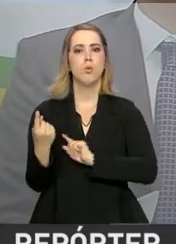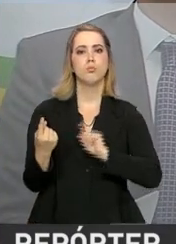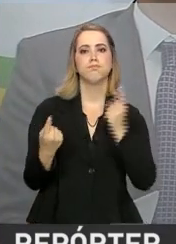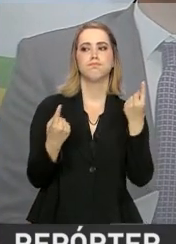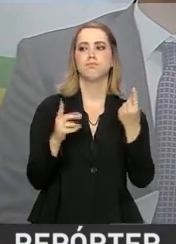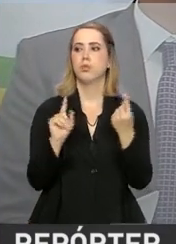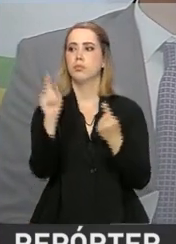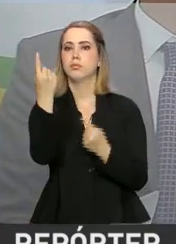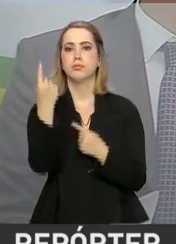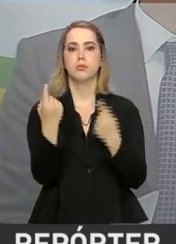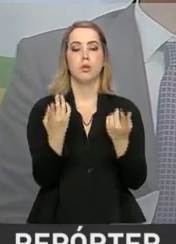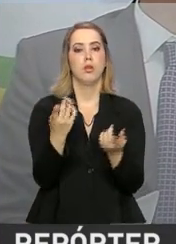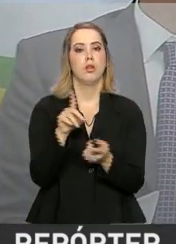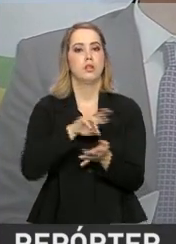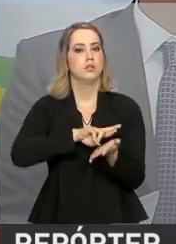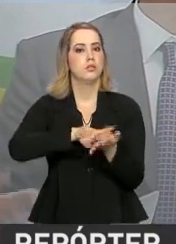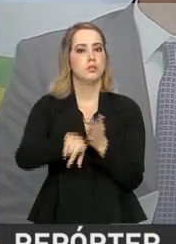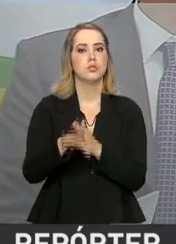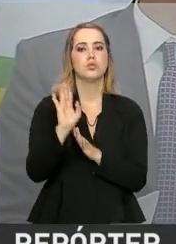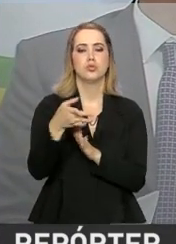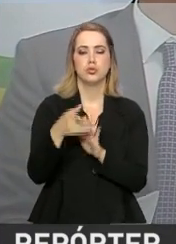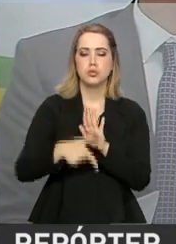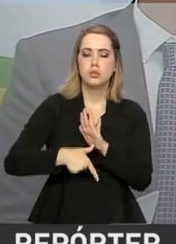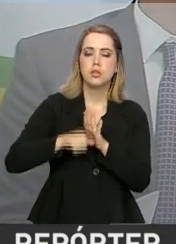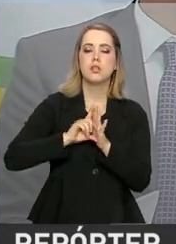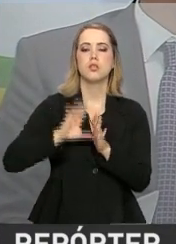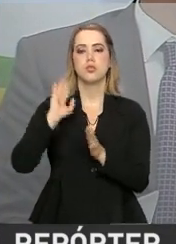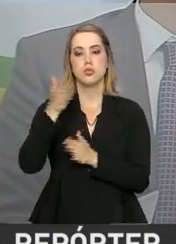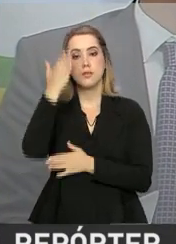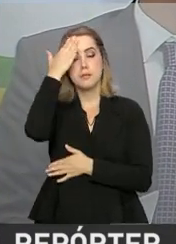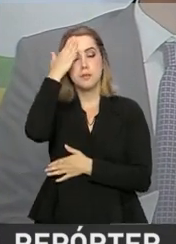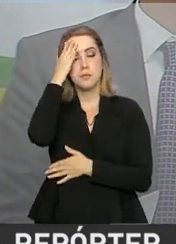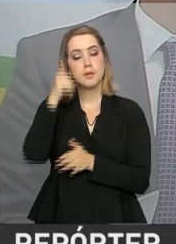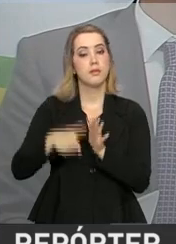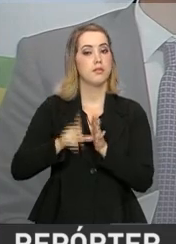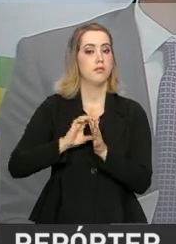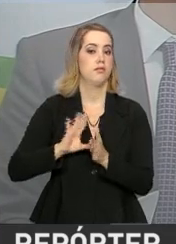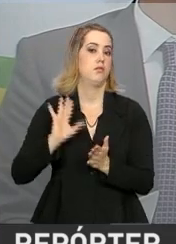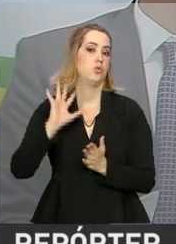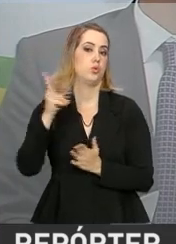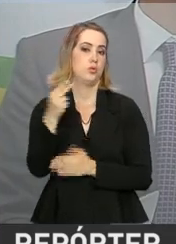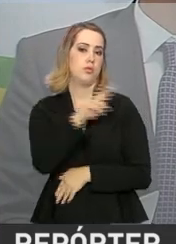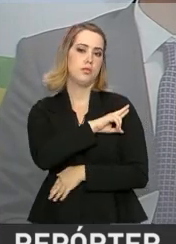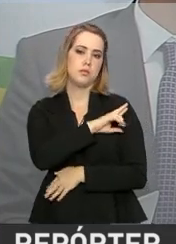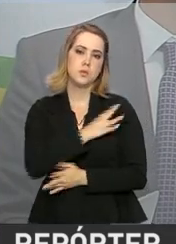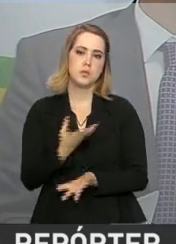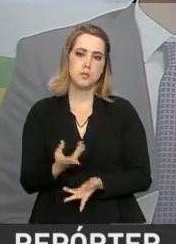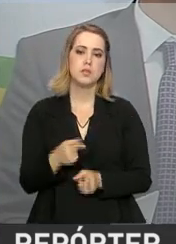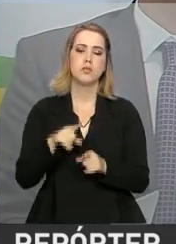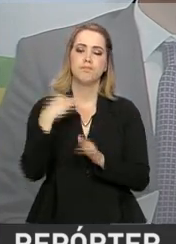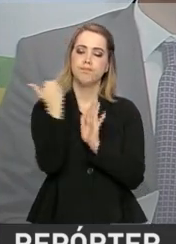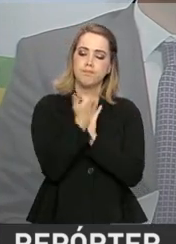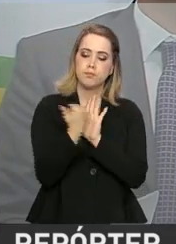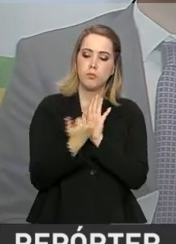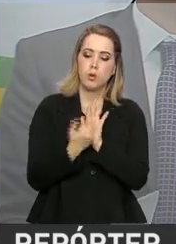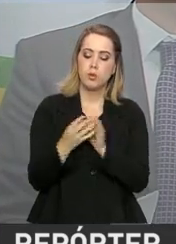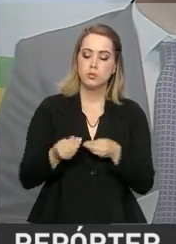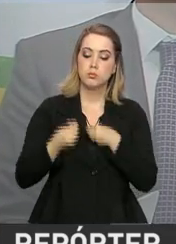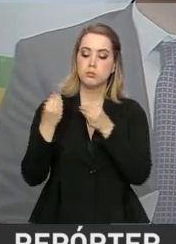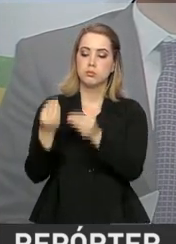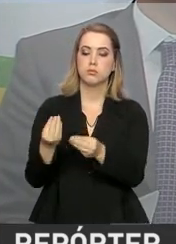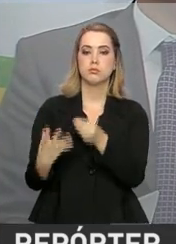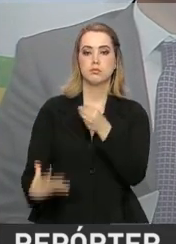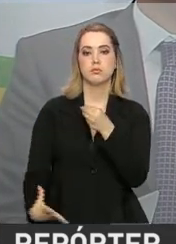outro cenário esteja previamente definidos e de conhecimento de todos ou seja são medidas que darão segurança darão